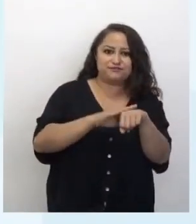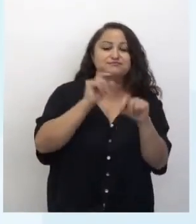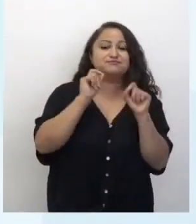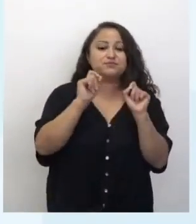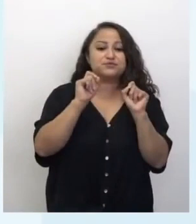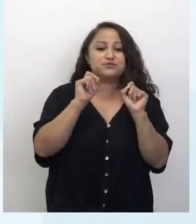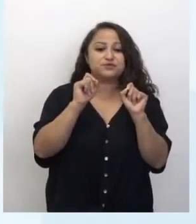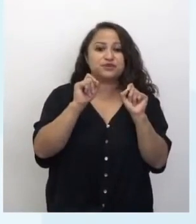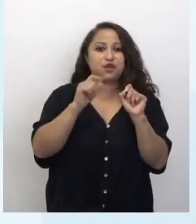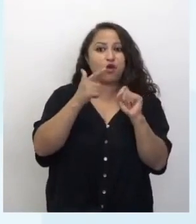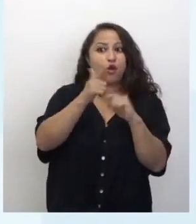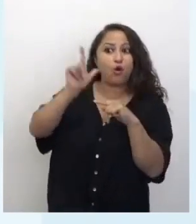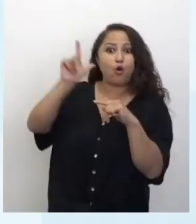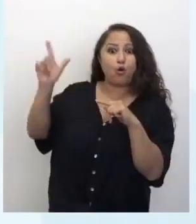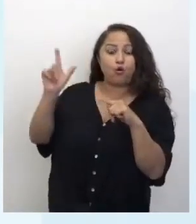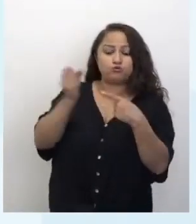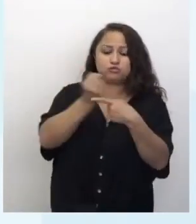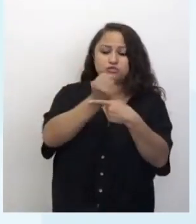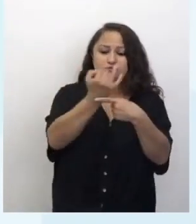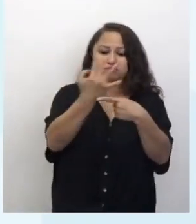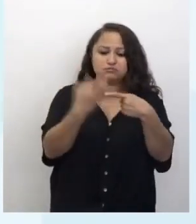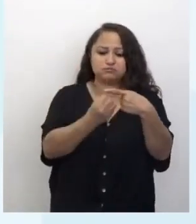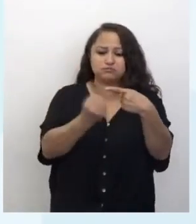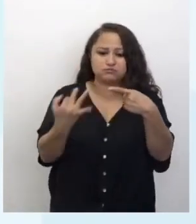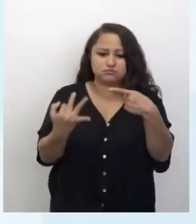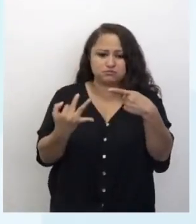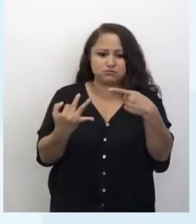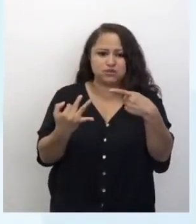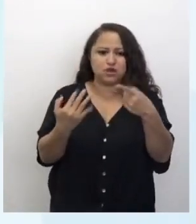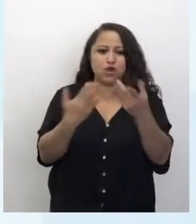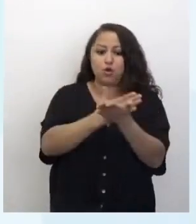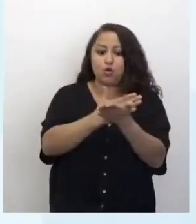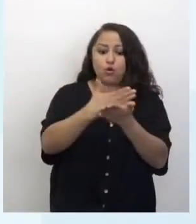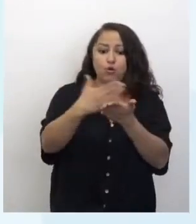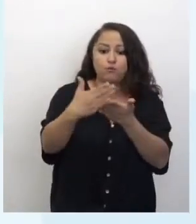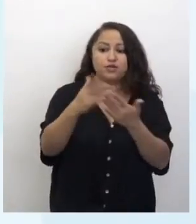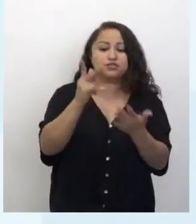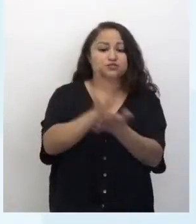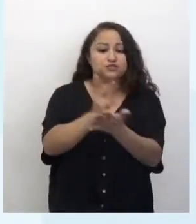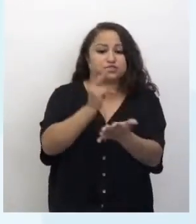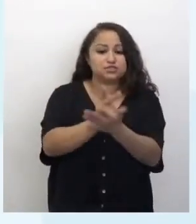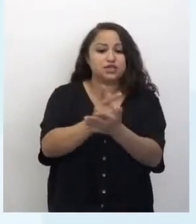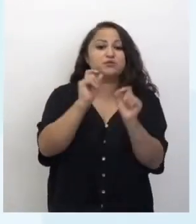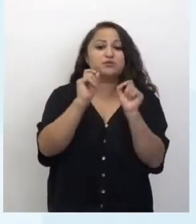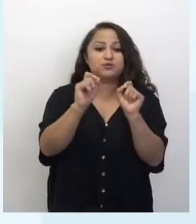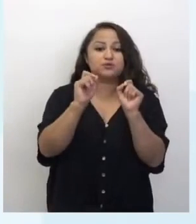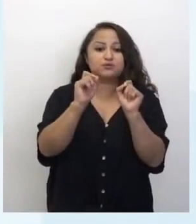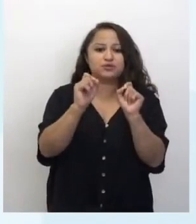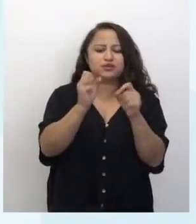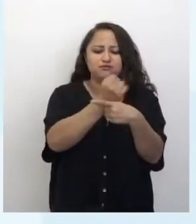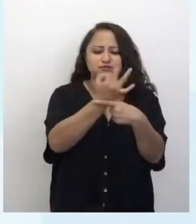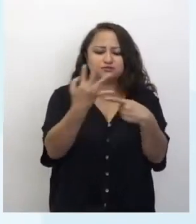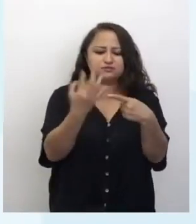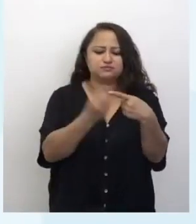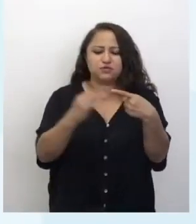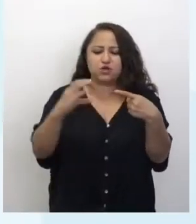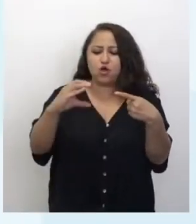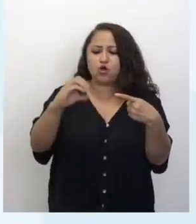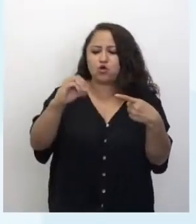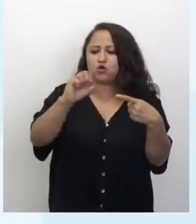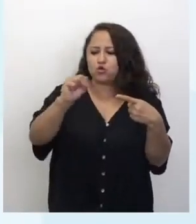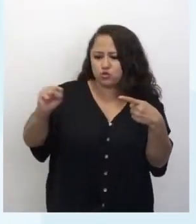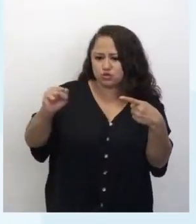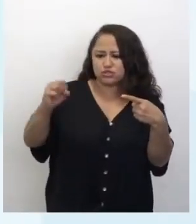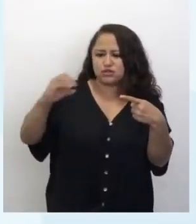outra função. Vamos lá de novo. Começo sempre com a função básica do cosseno. Cosseno de 0,